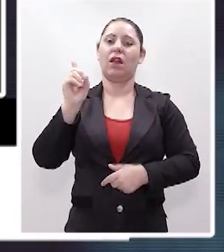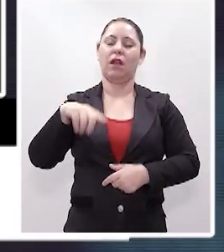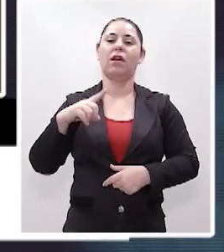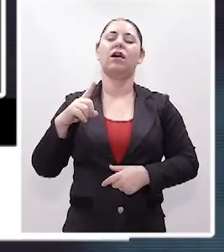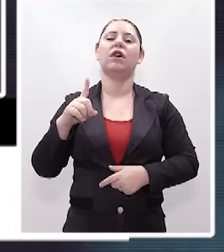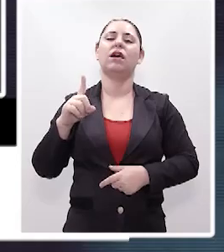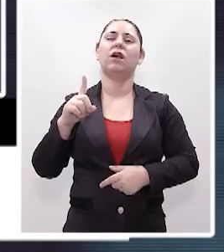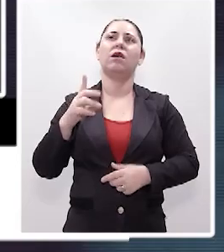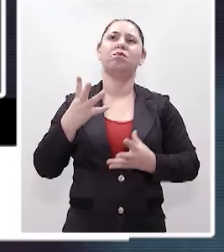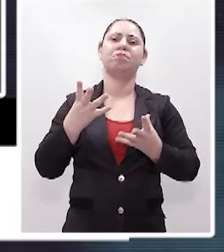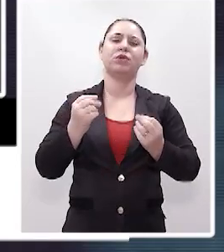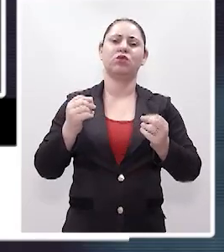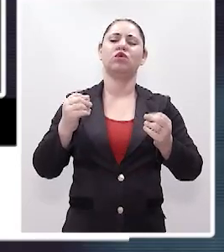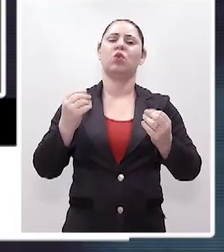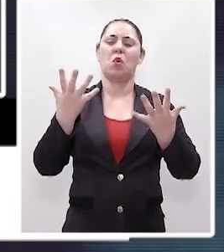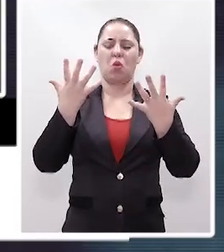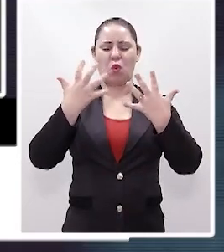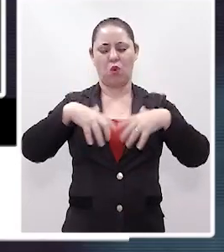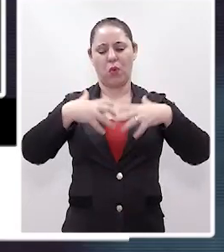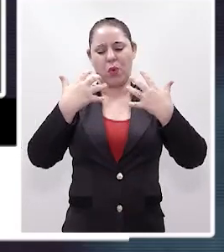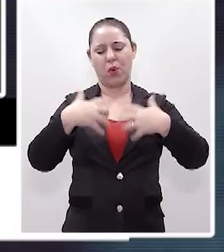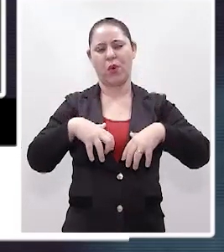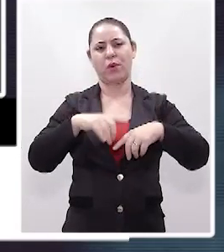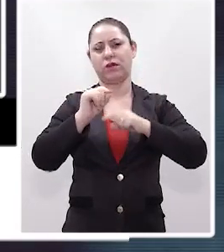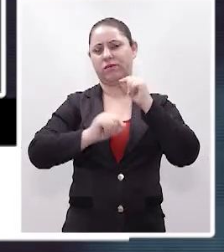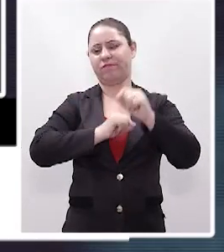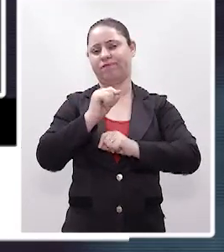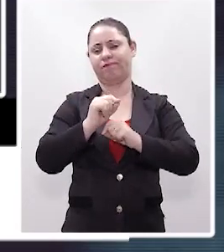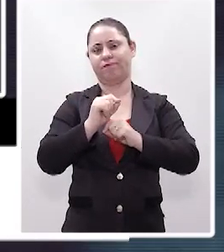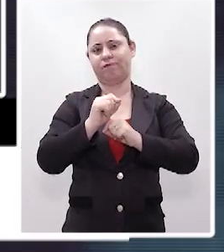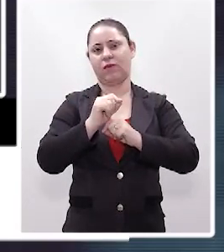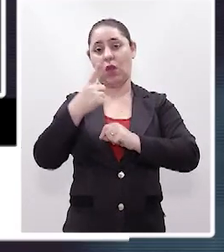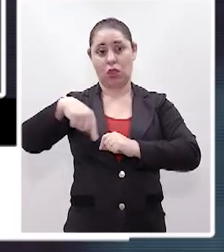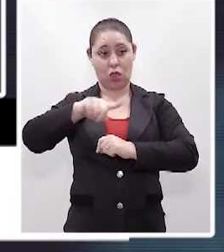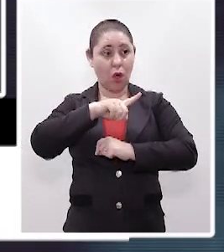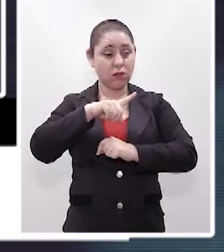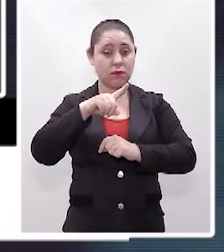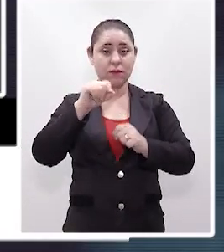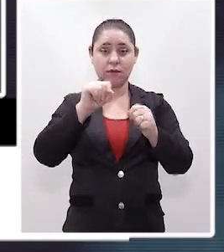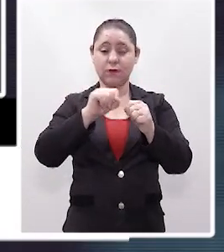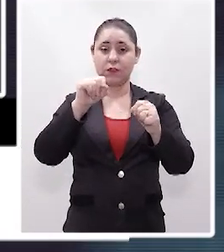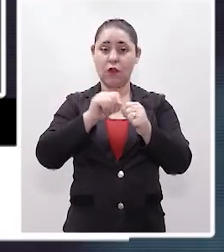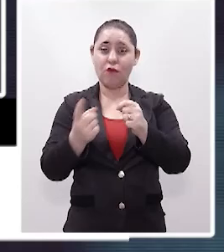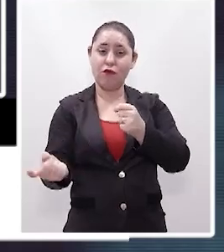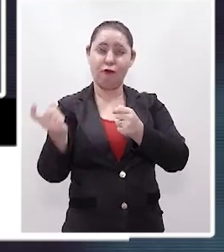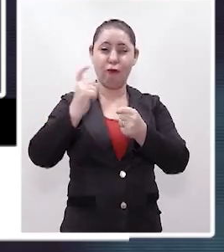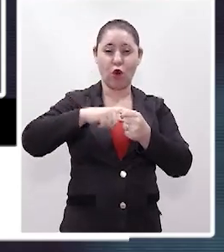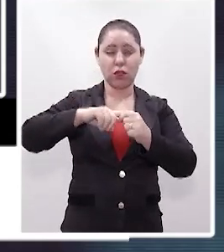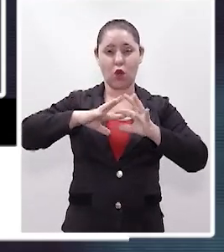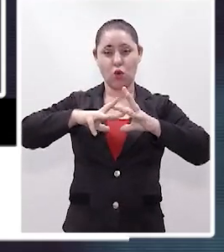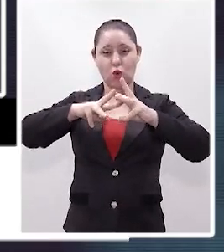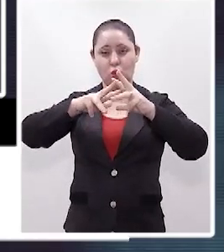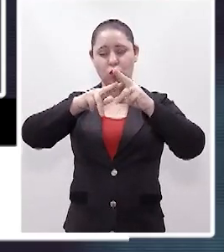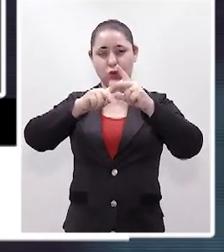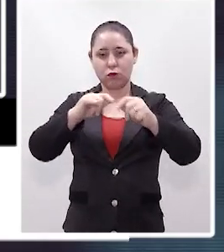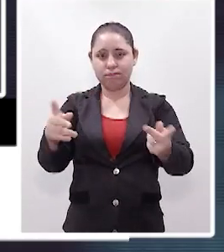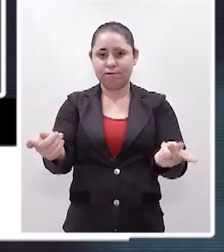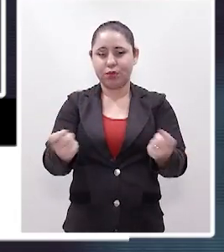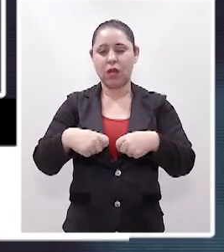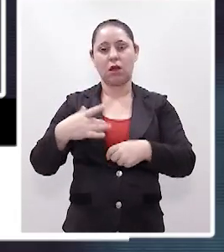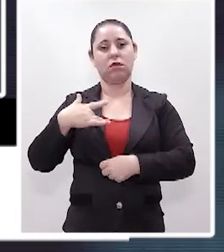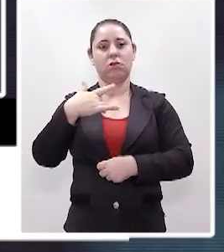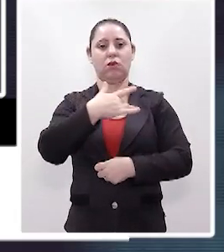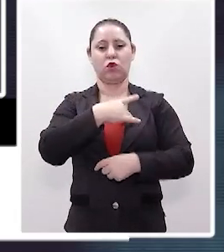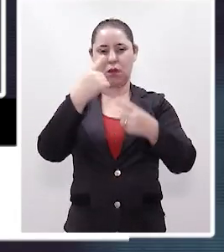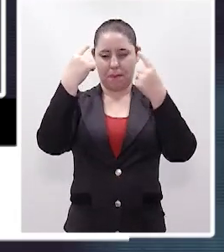assim, é muito complicado isso. Eles vão ter que, nós vamos ter que recuperar tudo isso, nossa